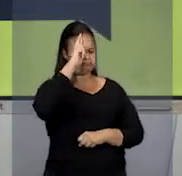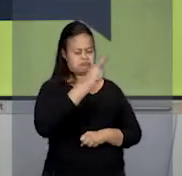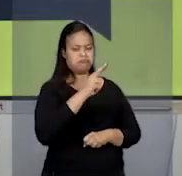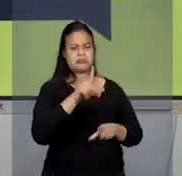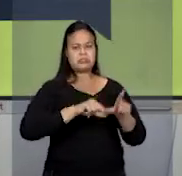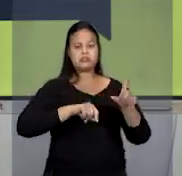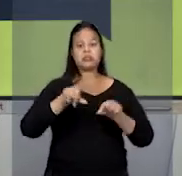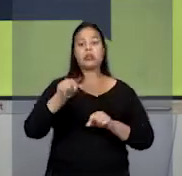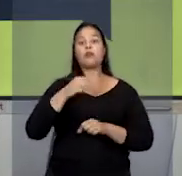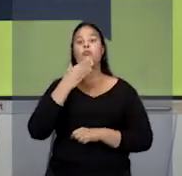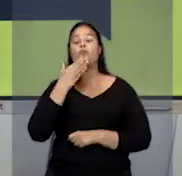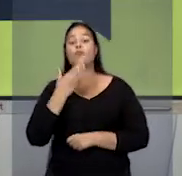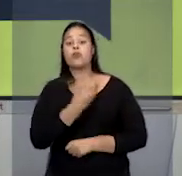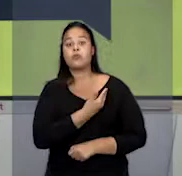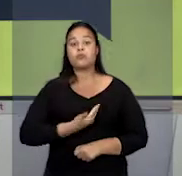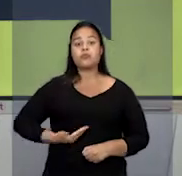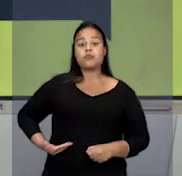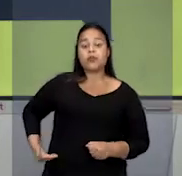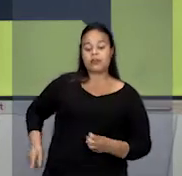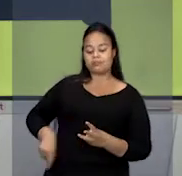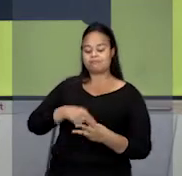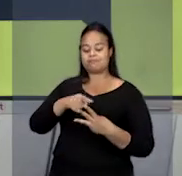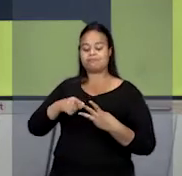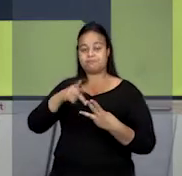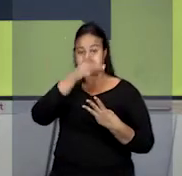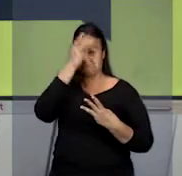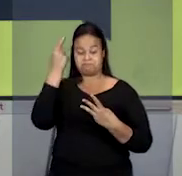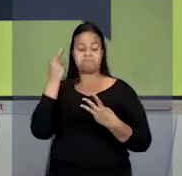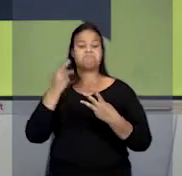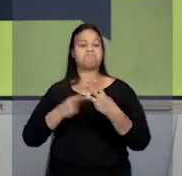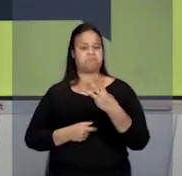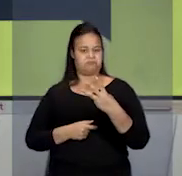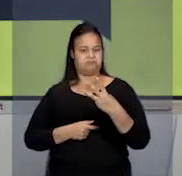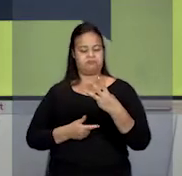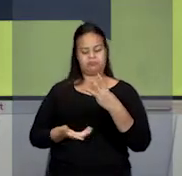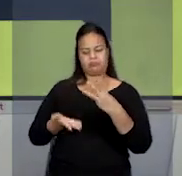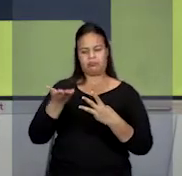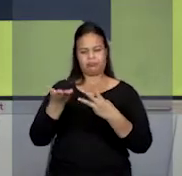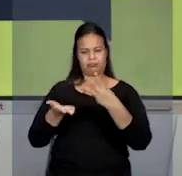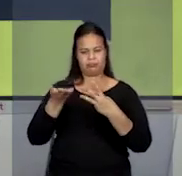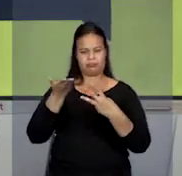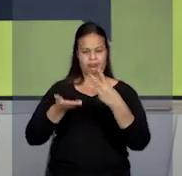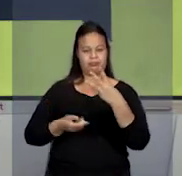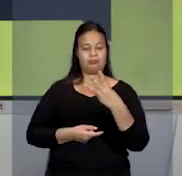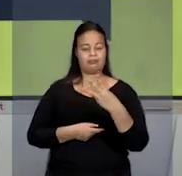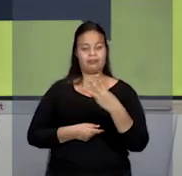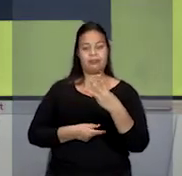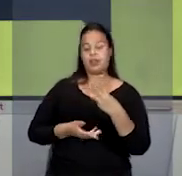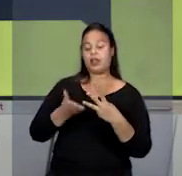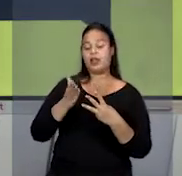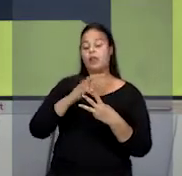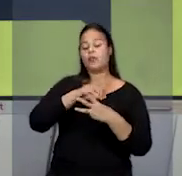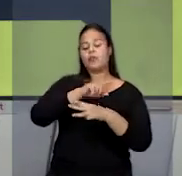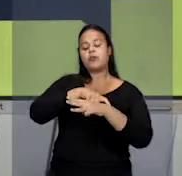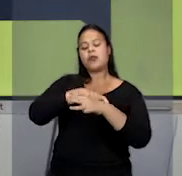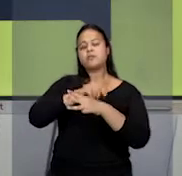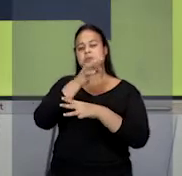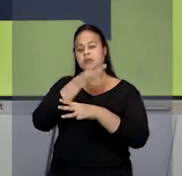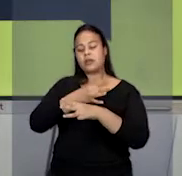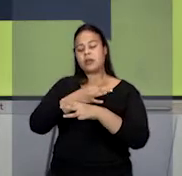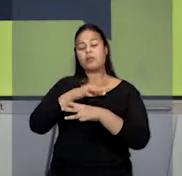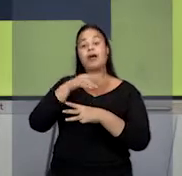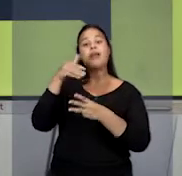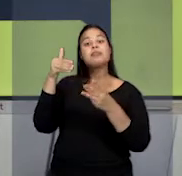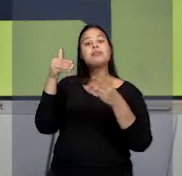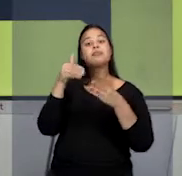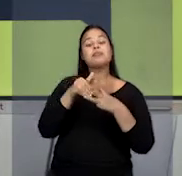eles fazem um governo trino, ou seja, de 3 pessoas. Então, nesse governo trino, provisoriamente, até escolher